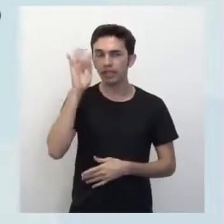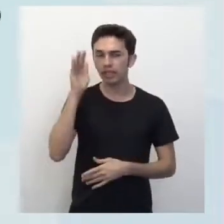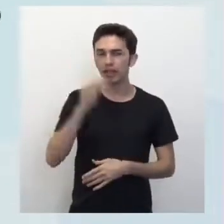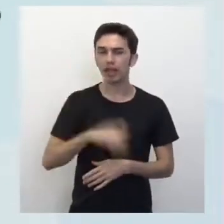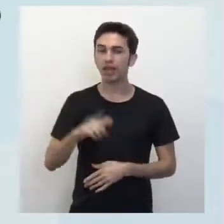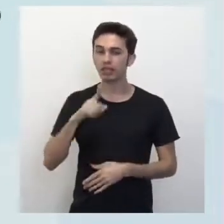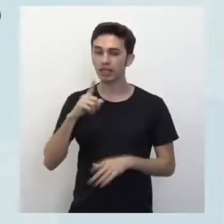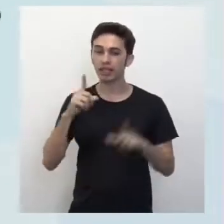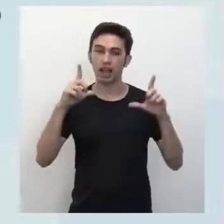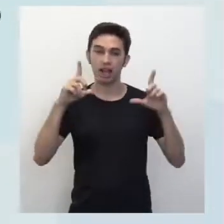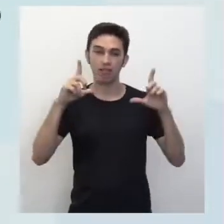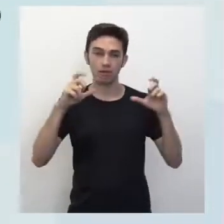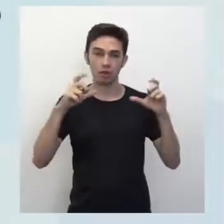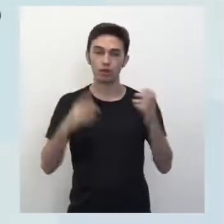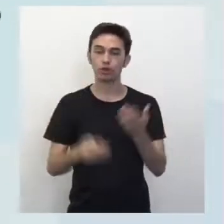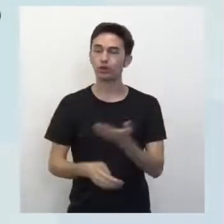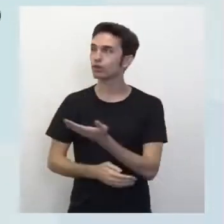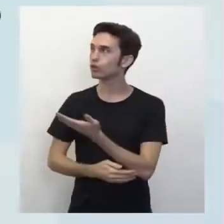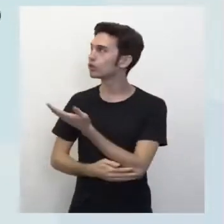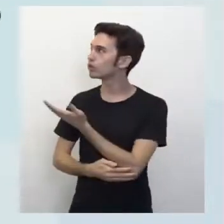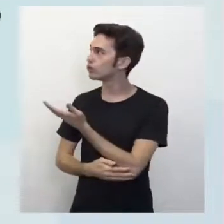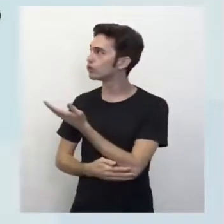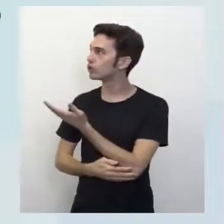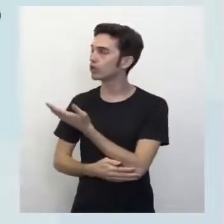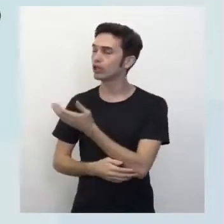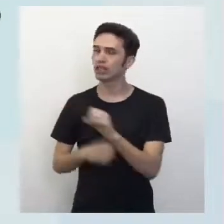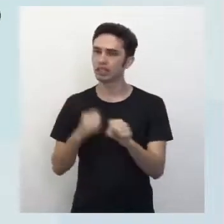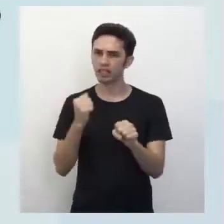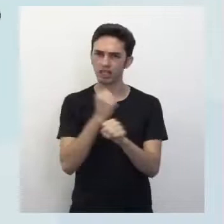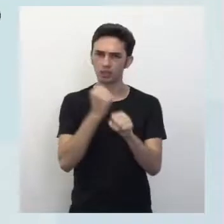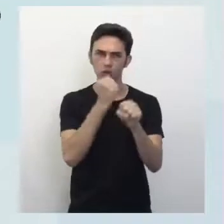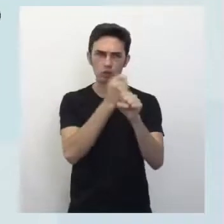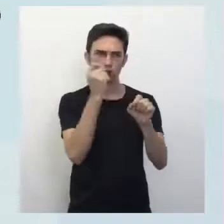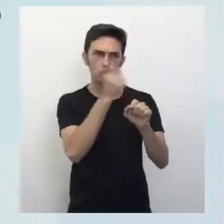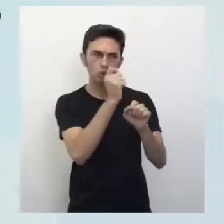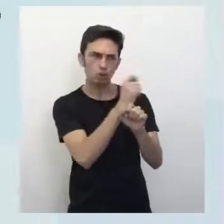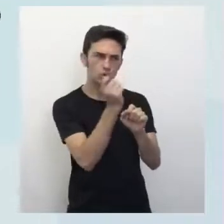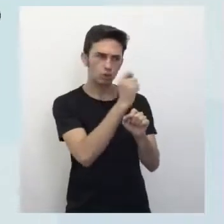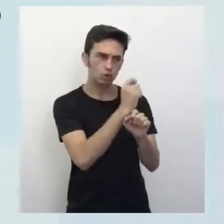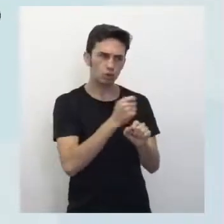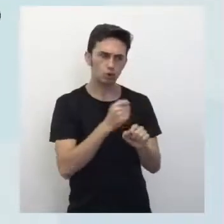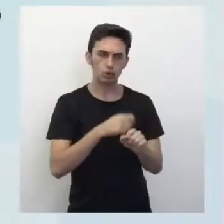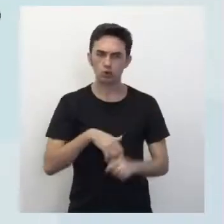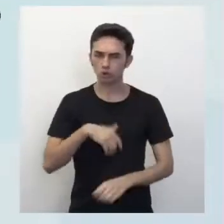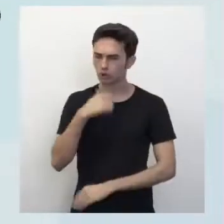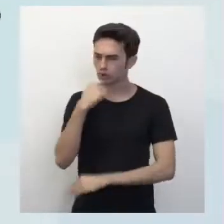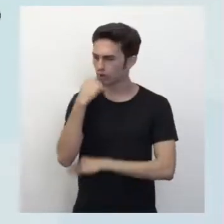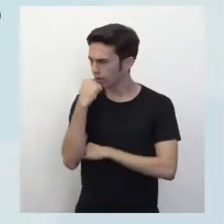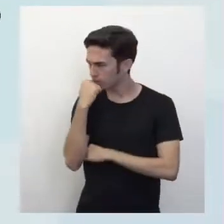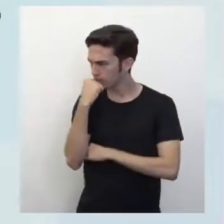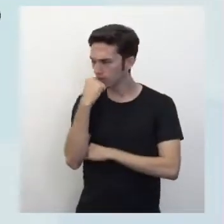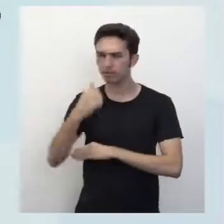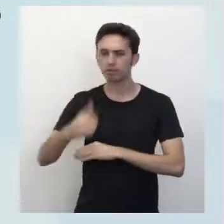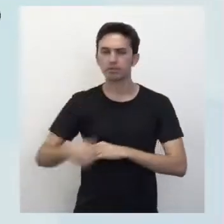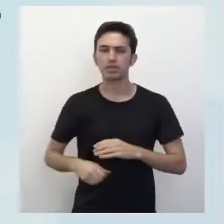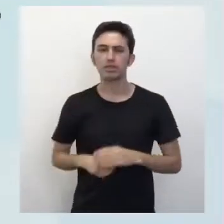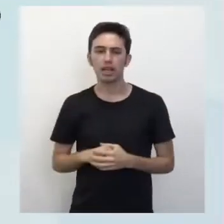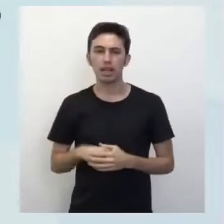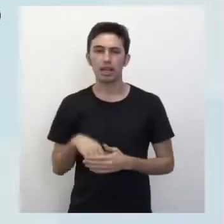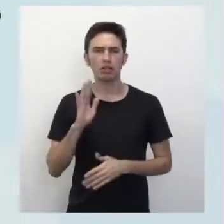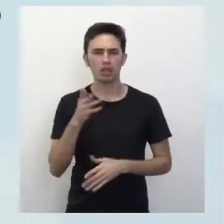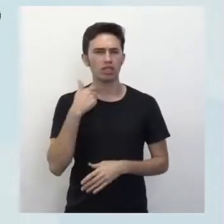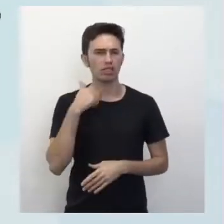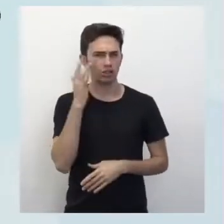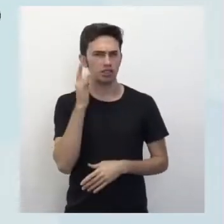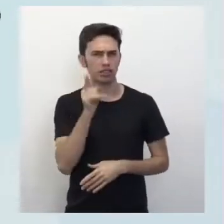a imagem dessa escultura que eu tenho certeza que muitos de vocês já se depararam